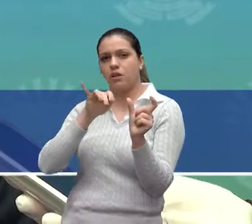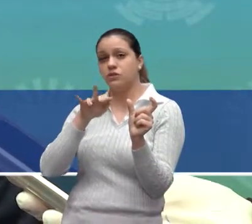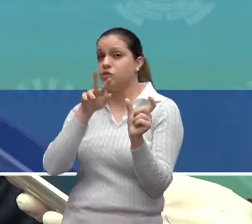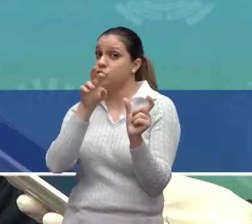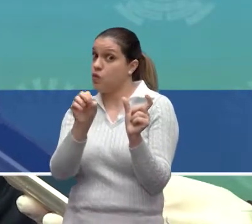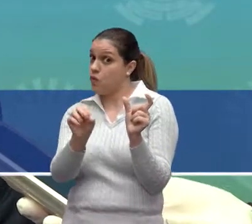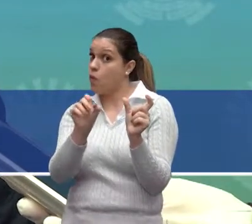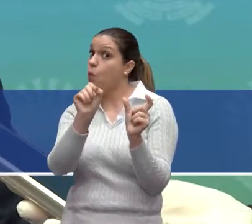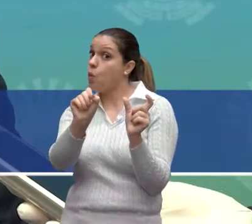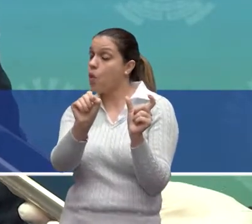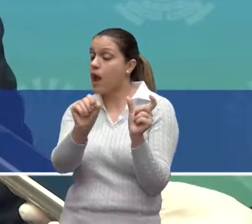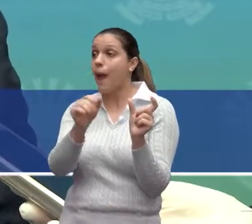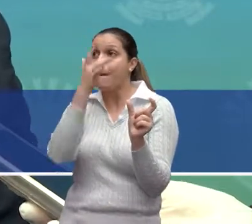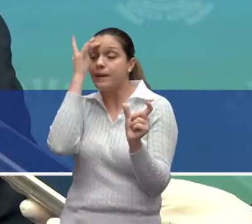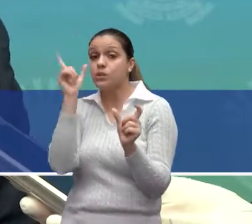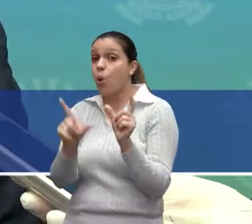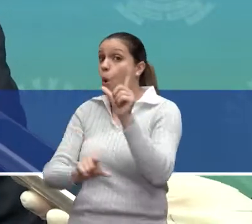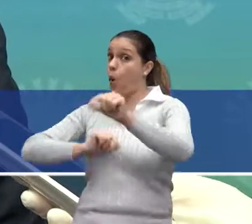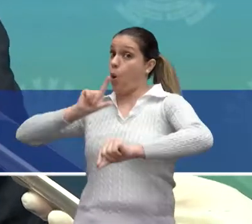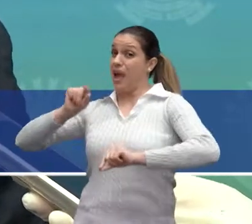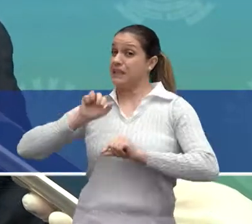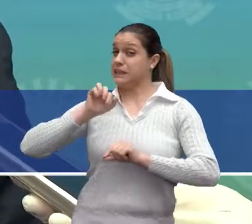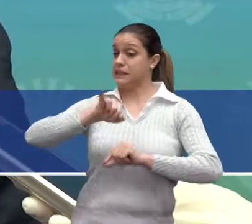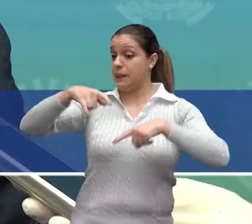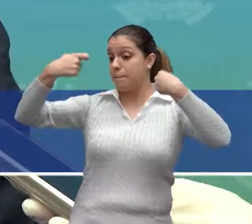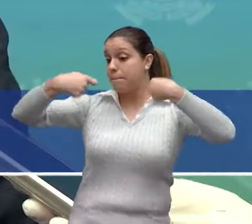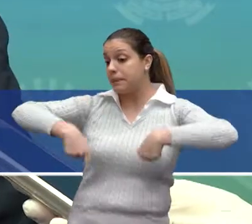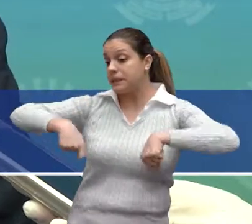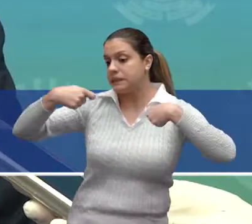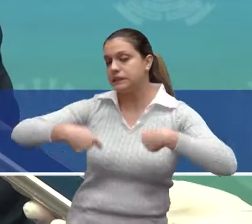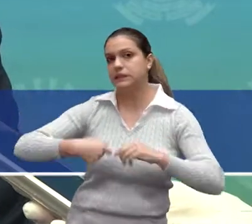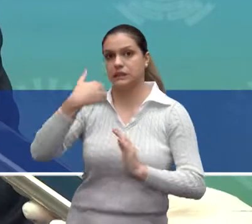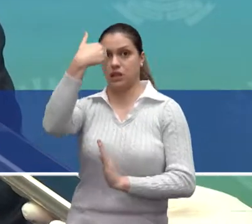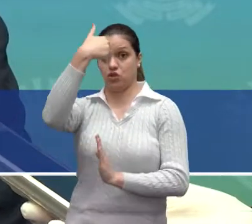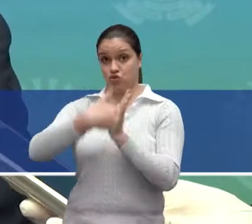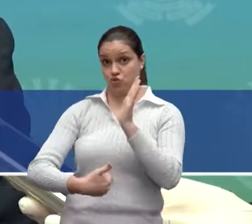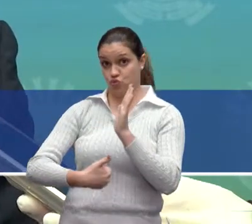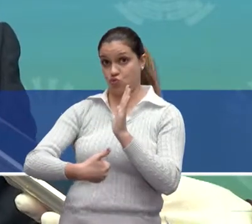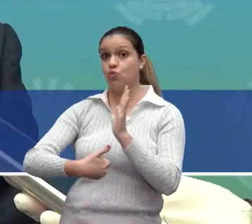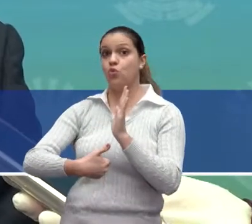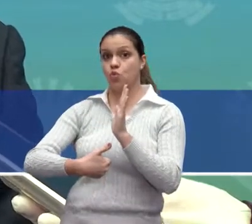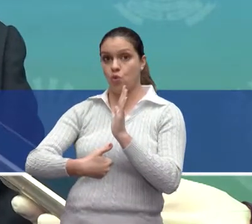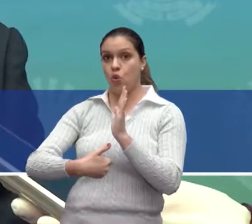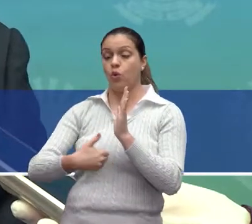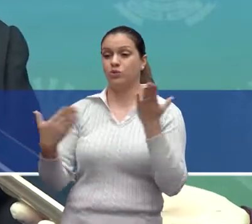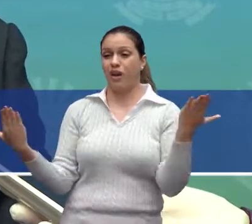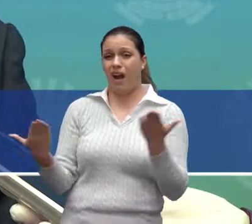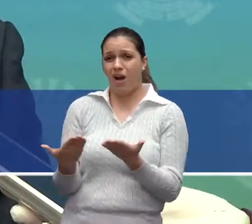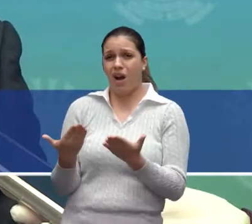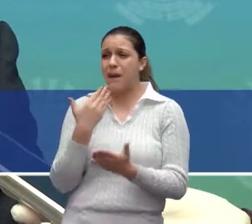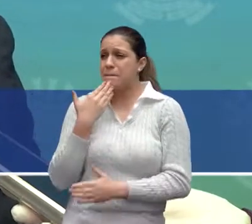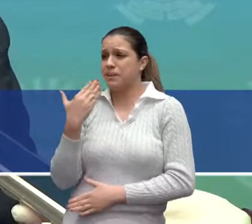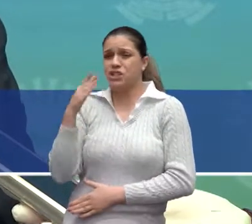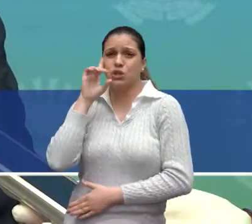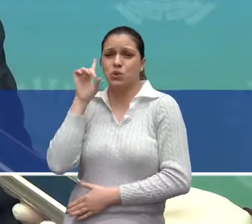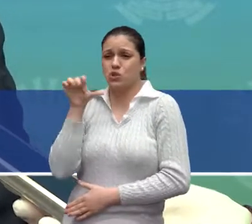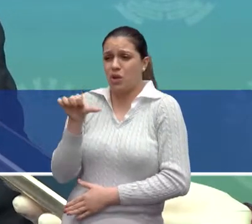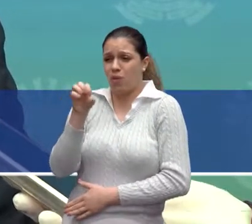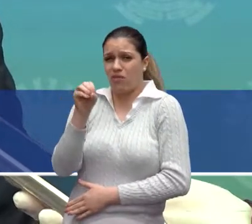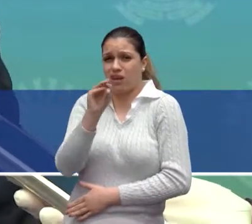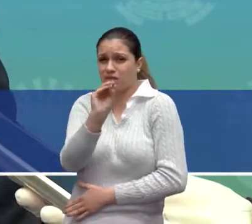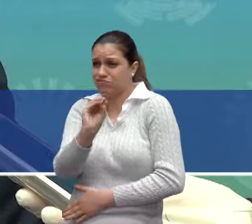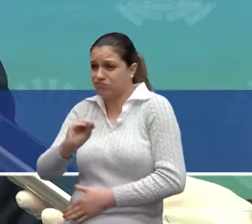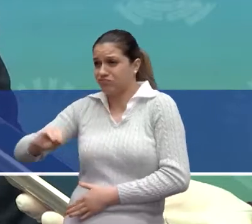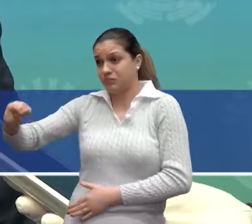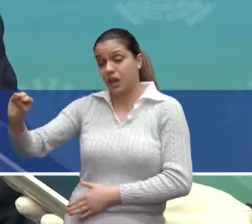realmente precisa seja suspenso esses descontos no pagamento dele por hora, nesse